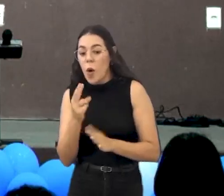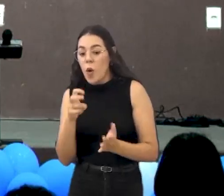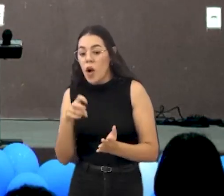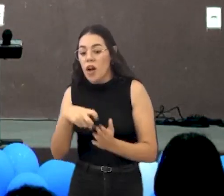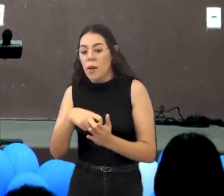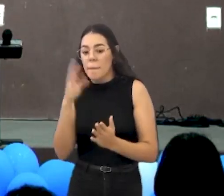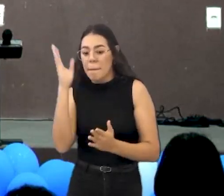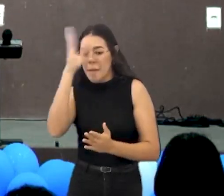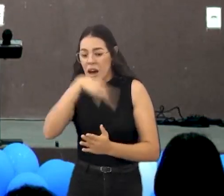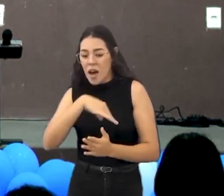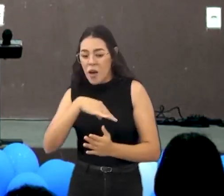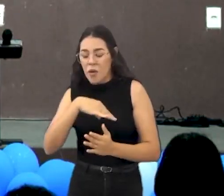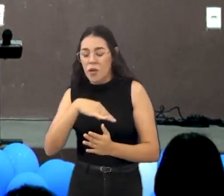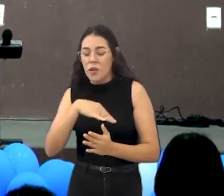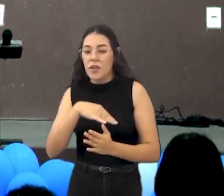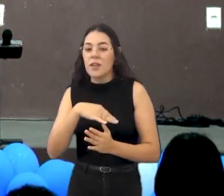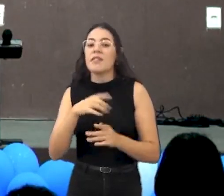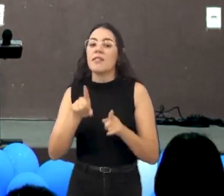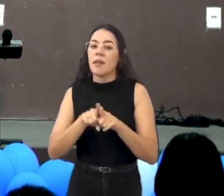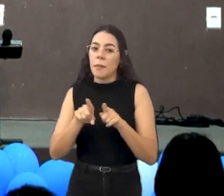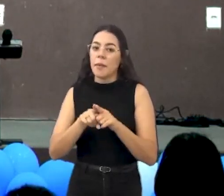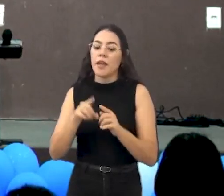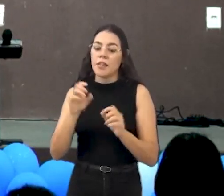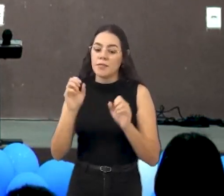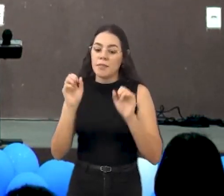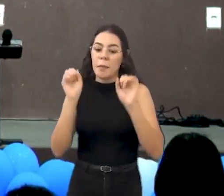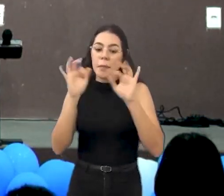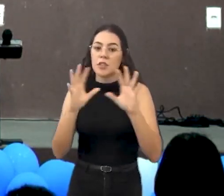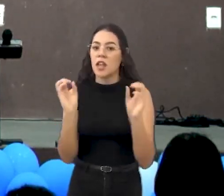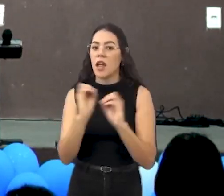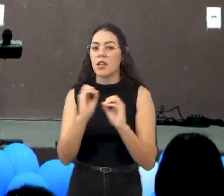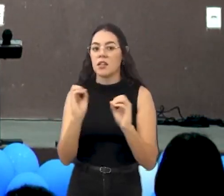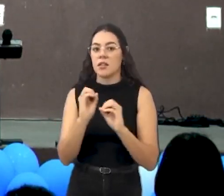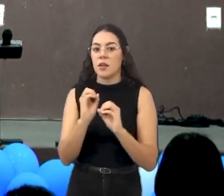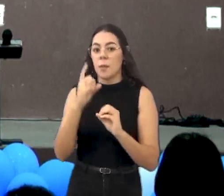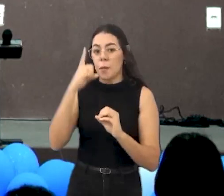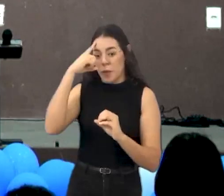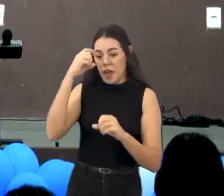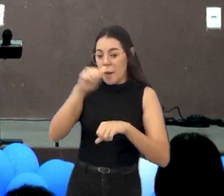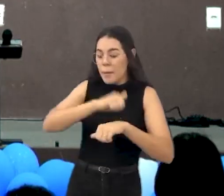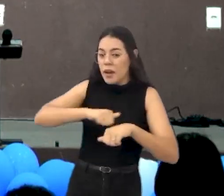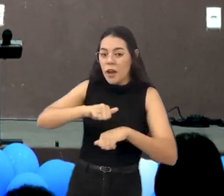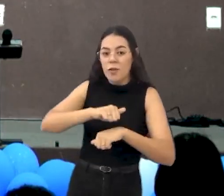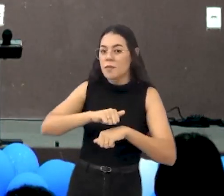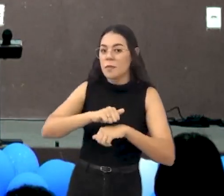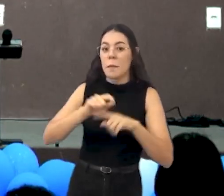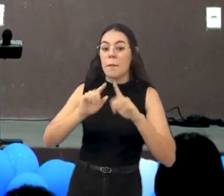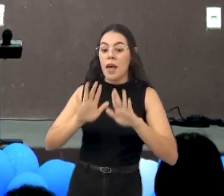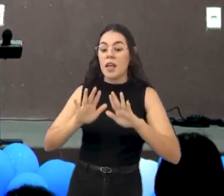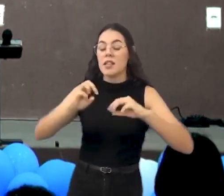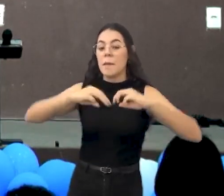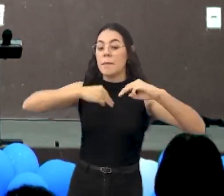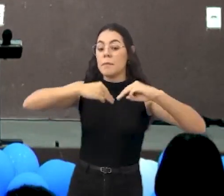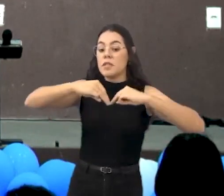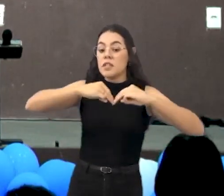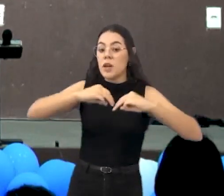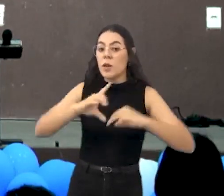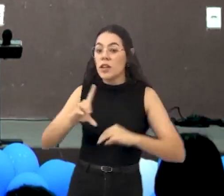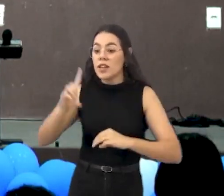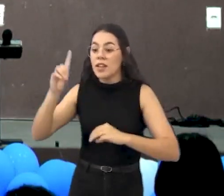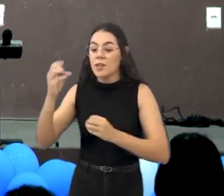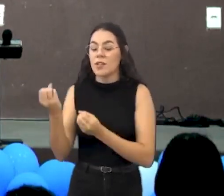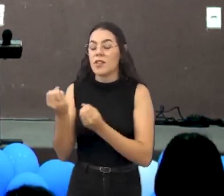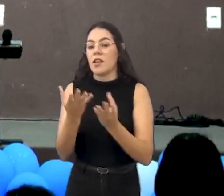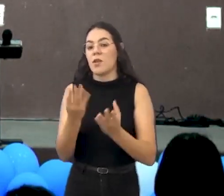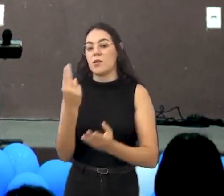a missão divina de Abraão, seriam amaldiçoados. Não por causa de Abraão, mas por causa da missão que Deus estava